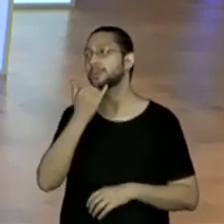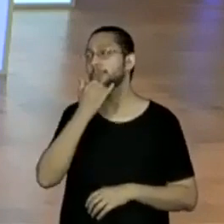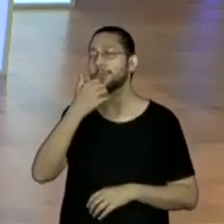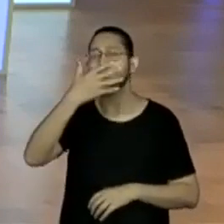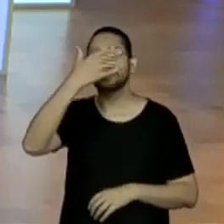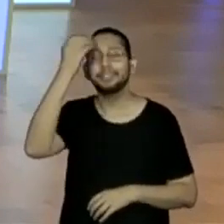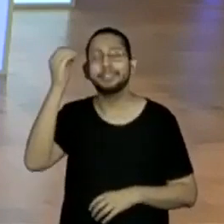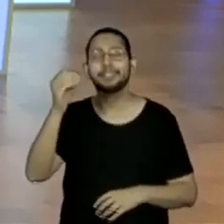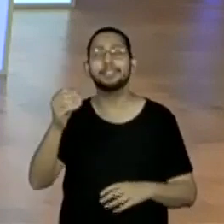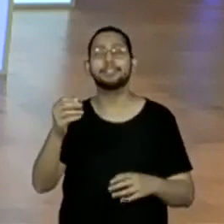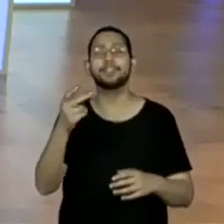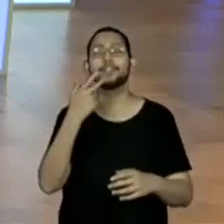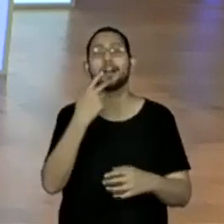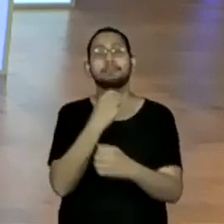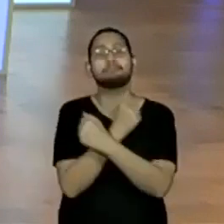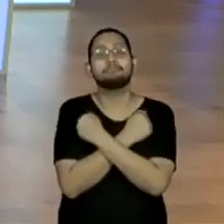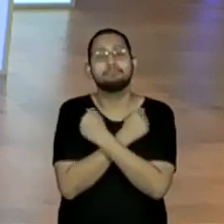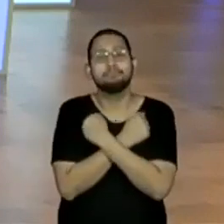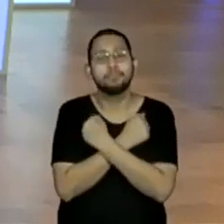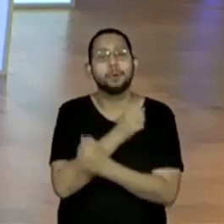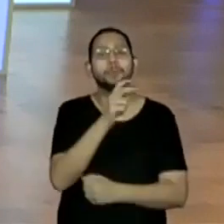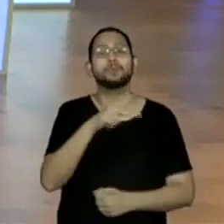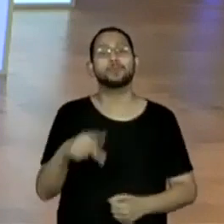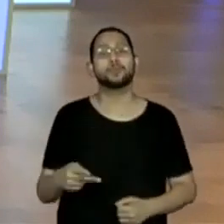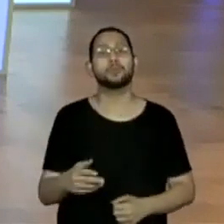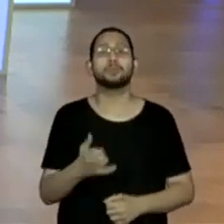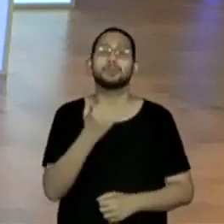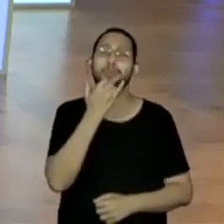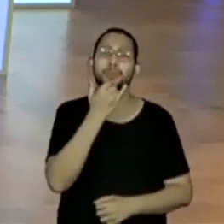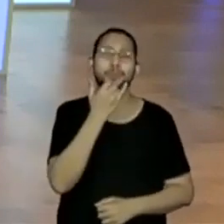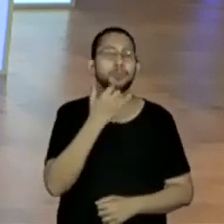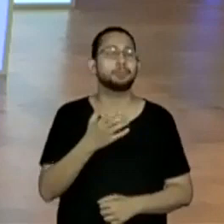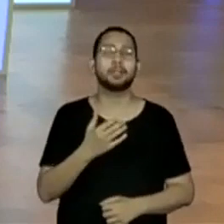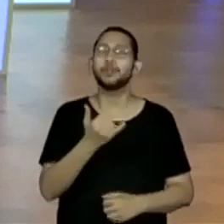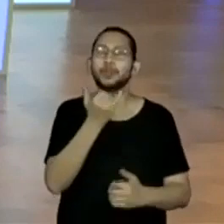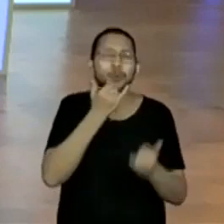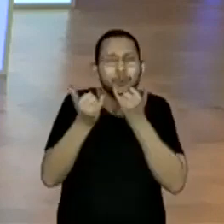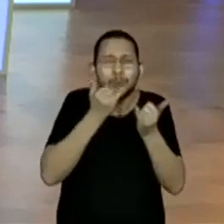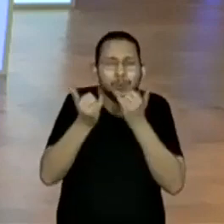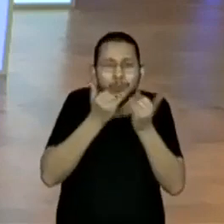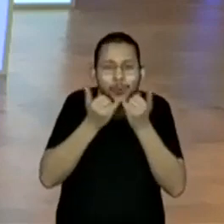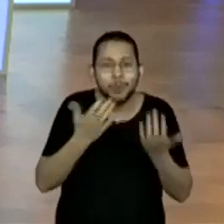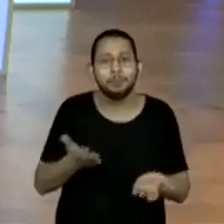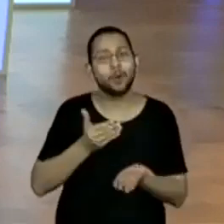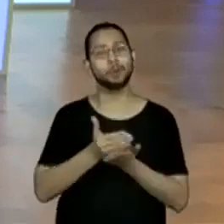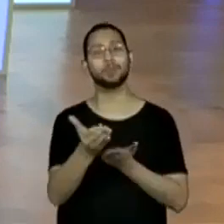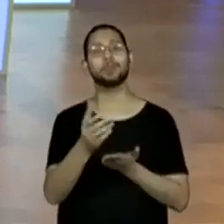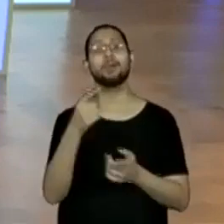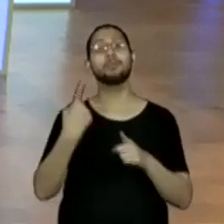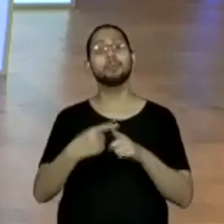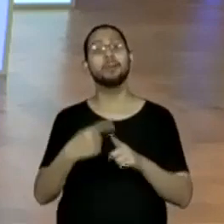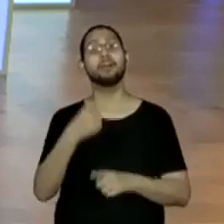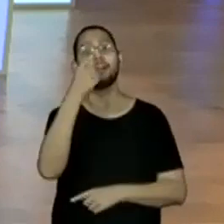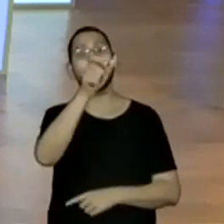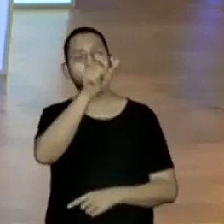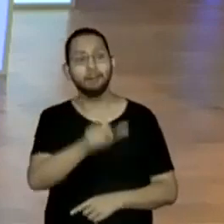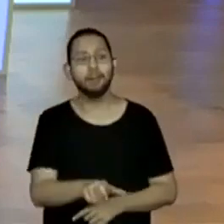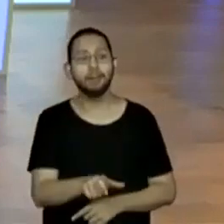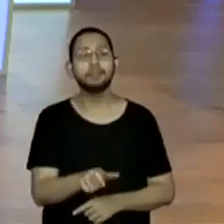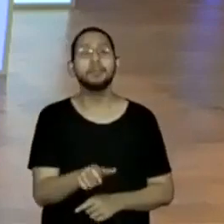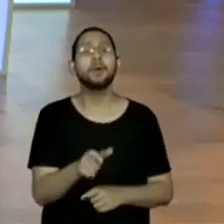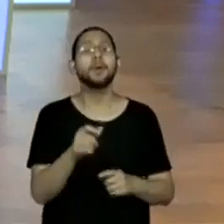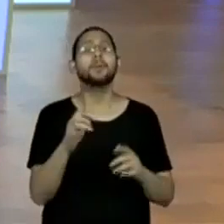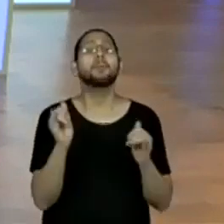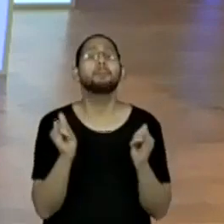e professores. Mais uma vez, eu vou pedir 1000 desculpas. Eu tenho que dar essa saudação no começo. Afinal, a aula, um processo de